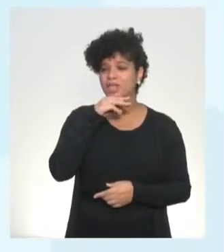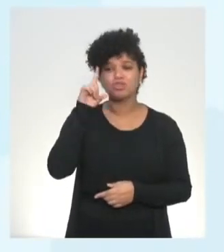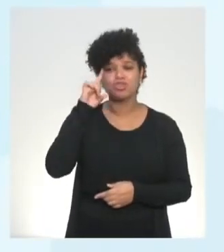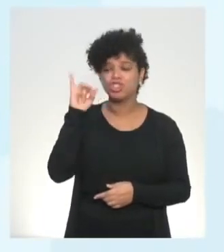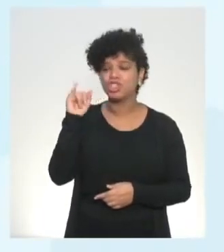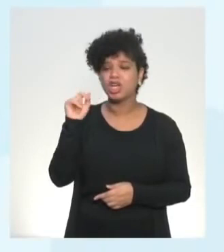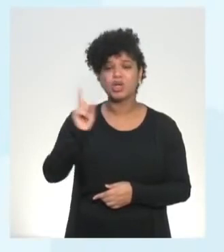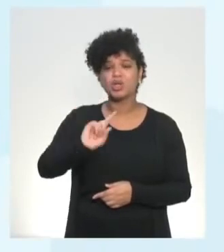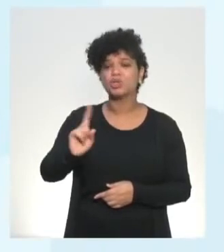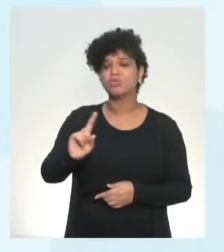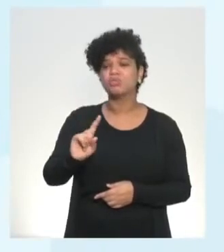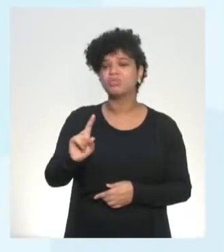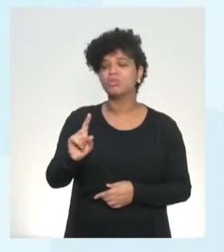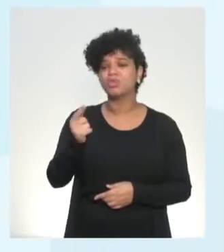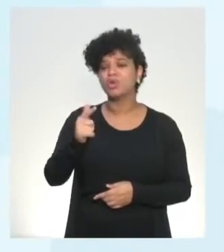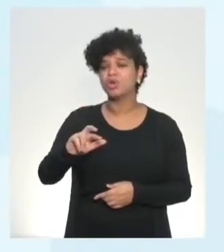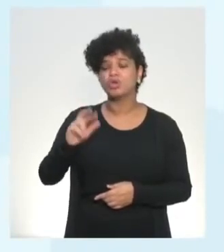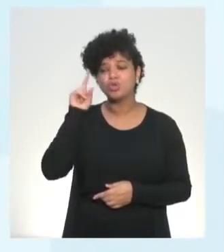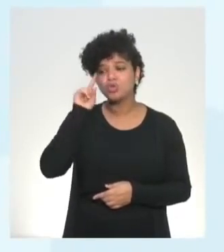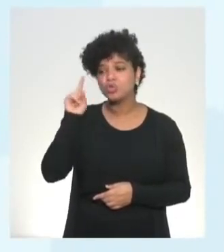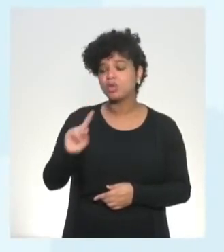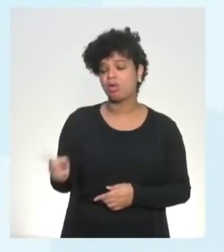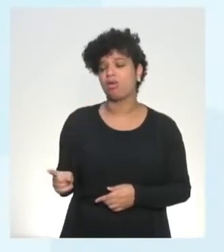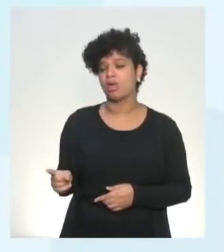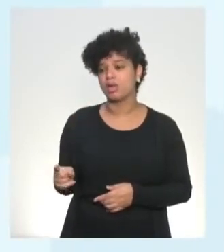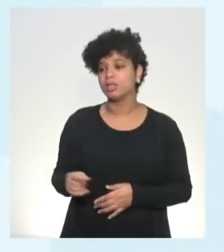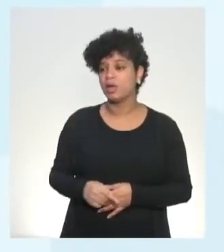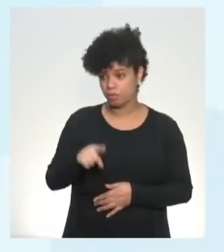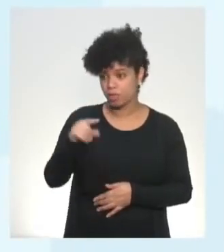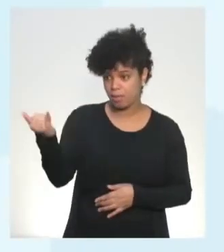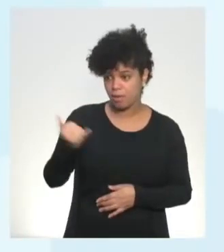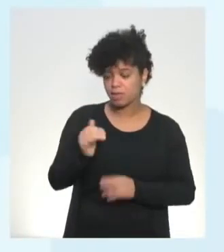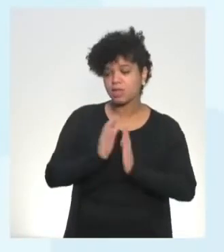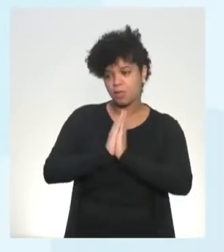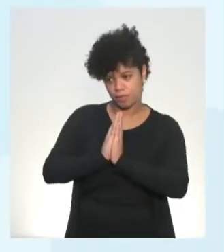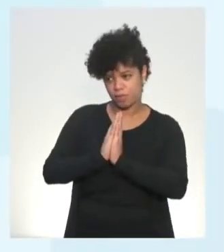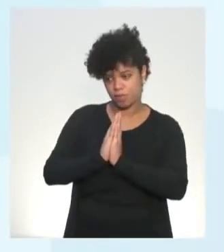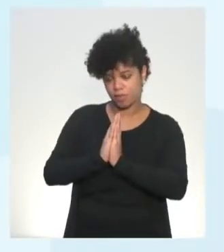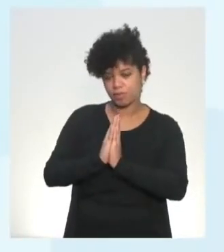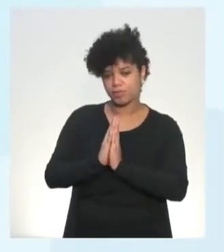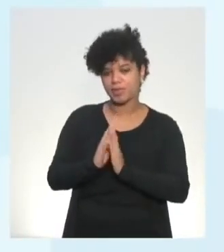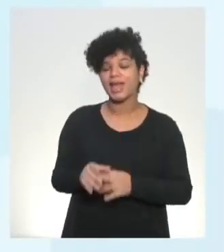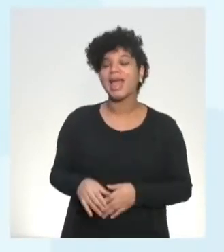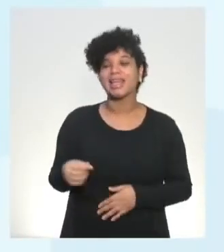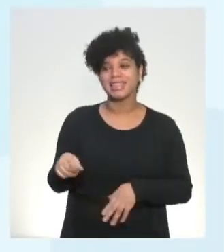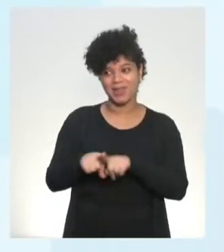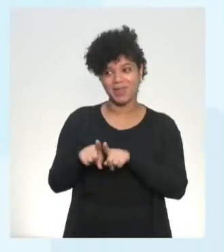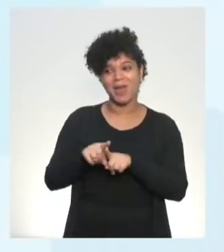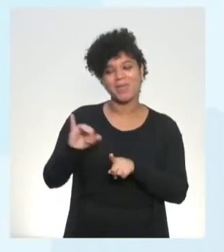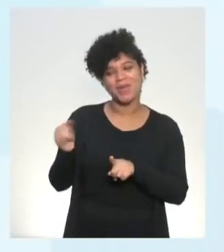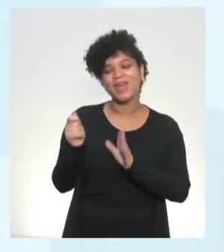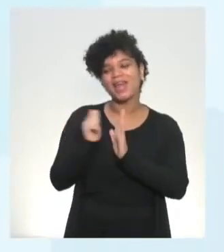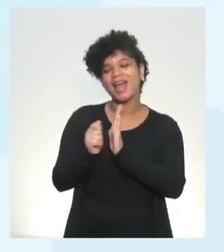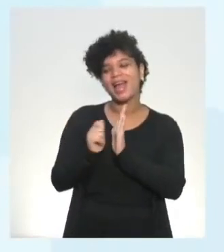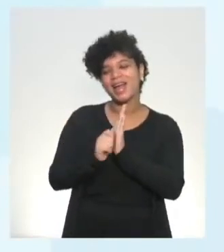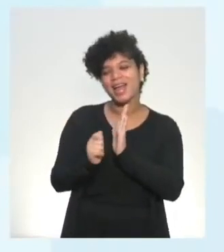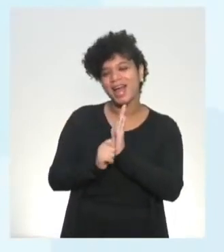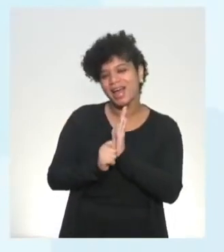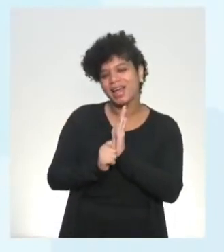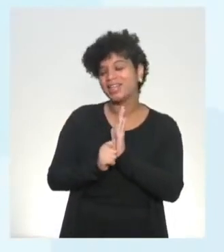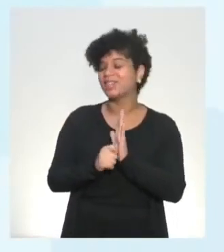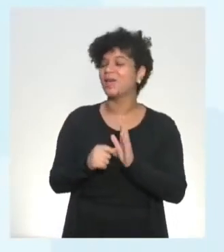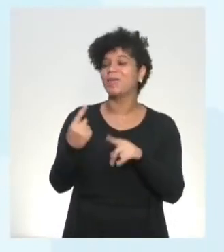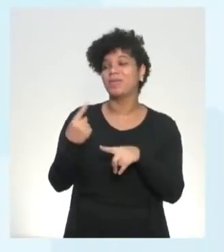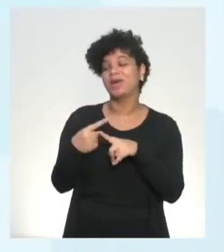não tenho a mínima ideia de qual será. Avise-me, por favor. Aproveito essa cartinha, minha amada, para